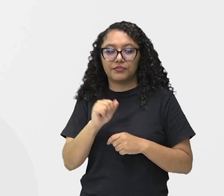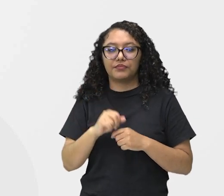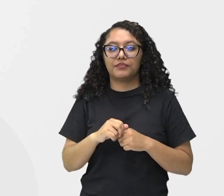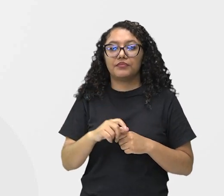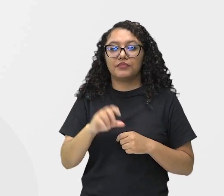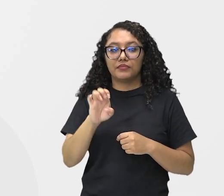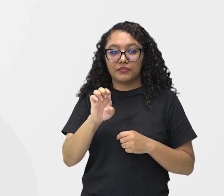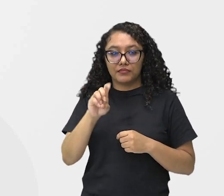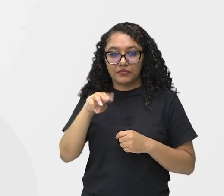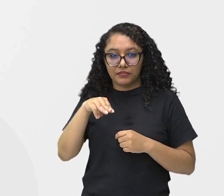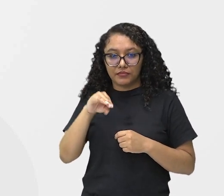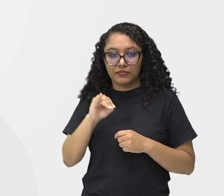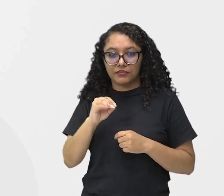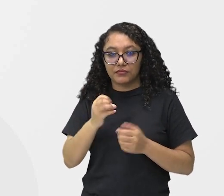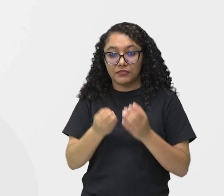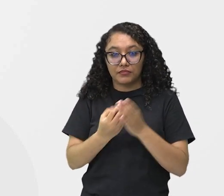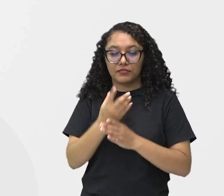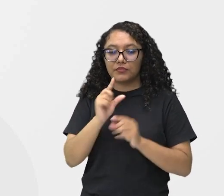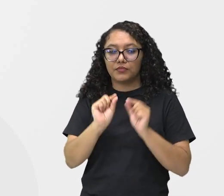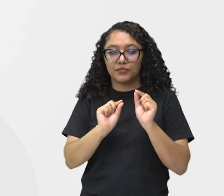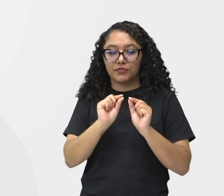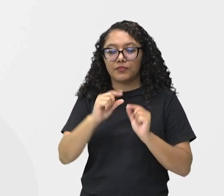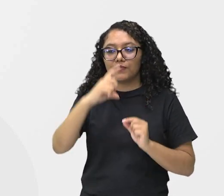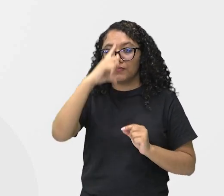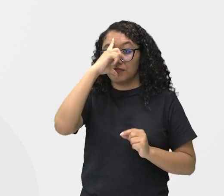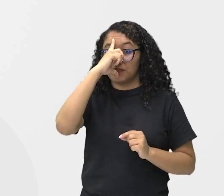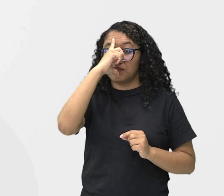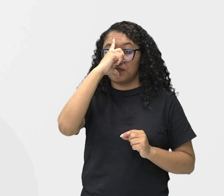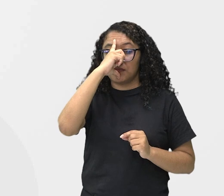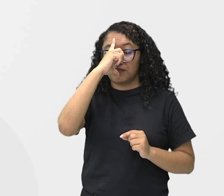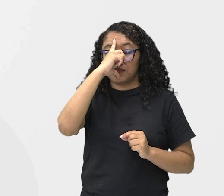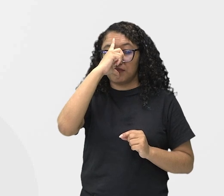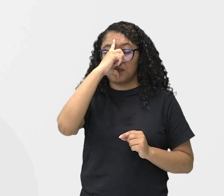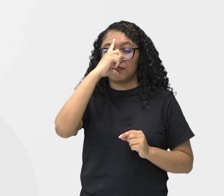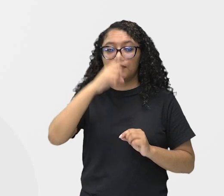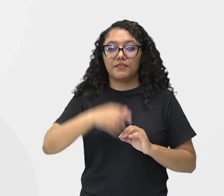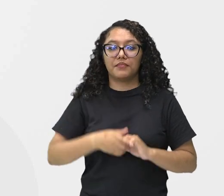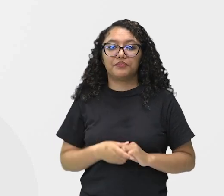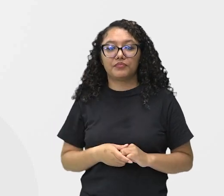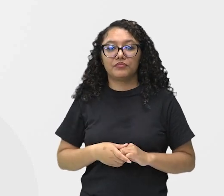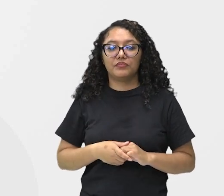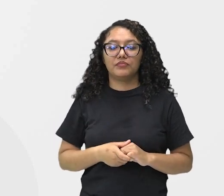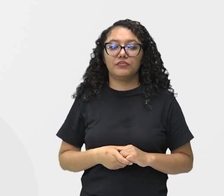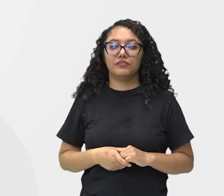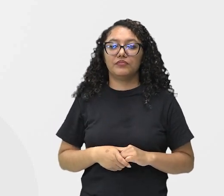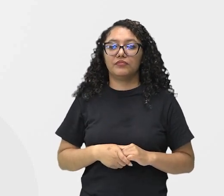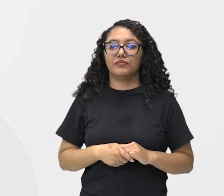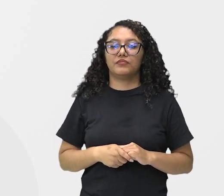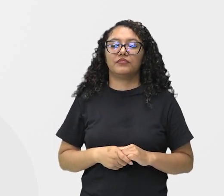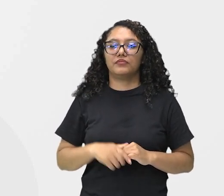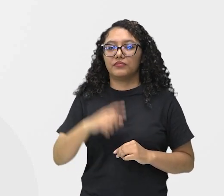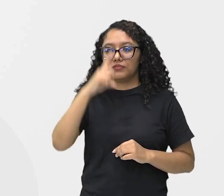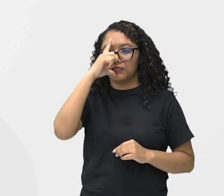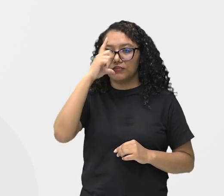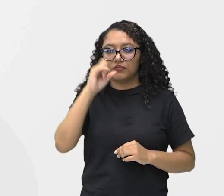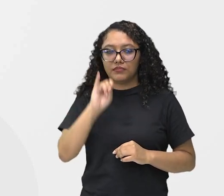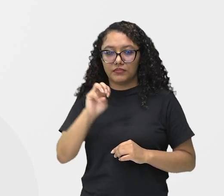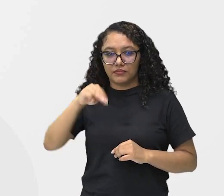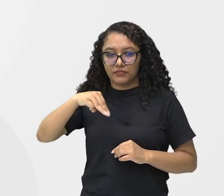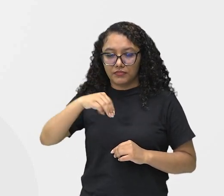etimologia é latina. A origem da palavra imanência é do latim